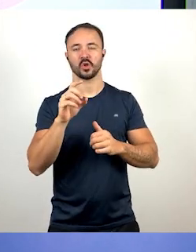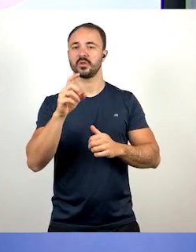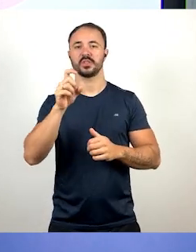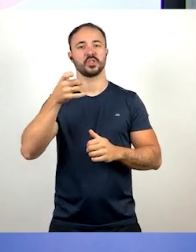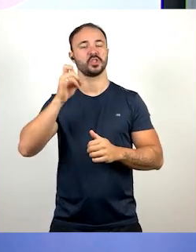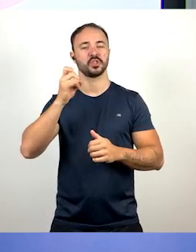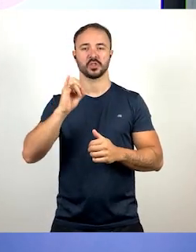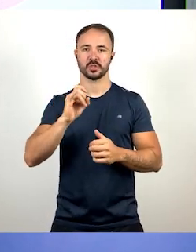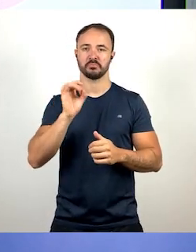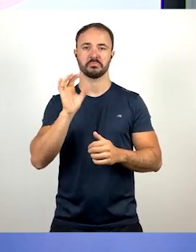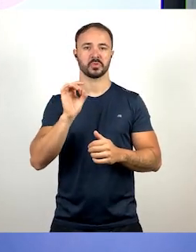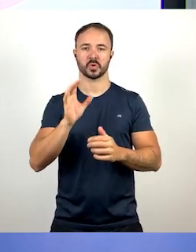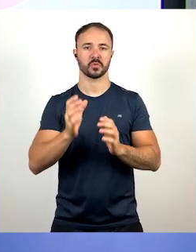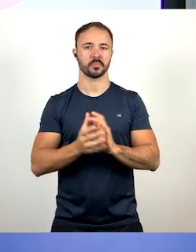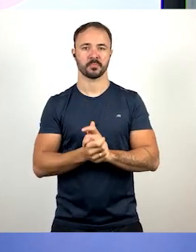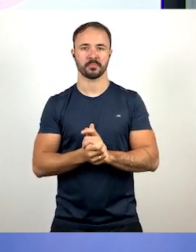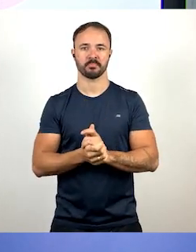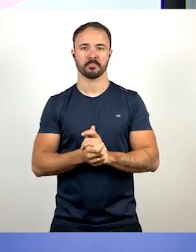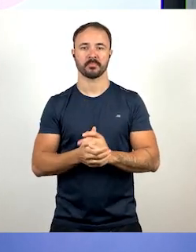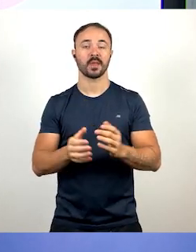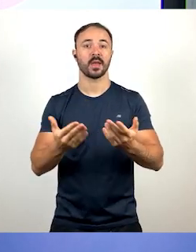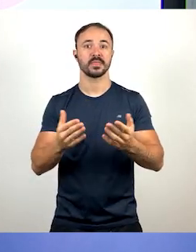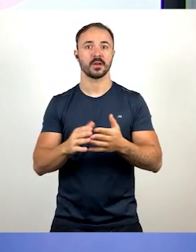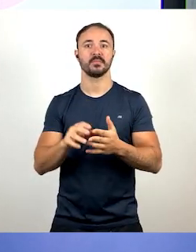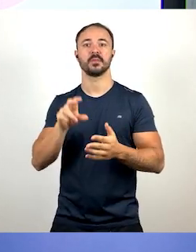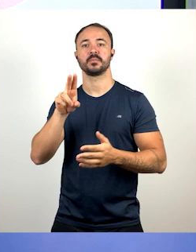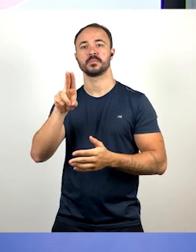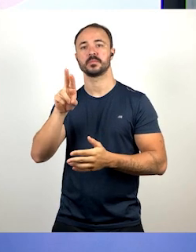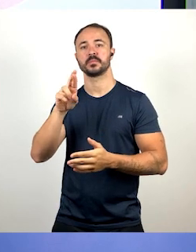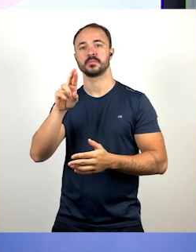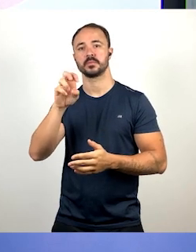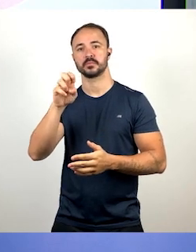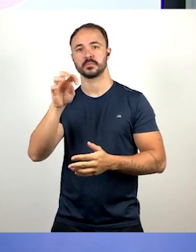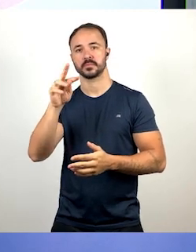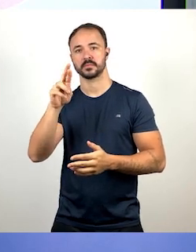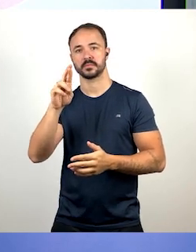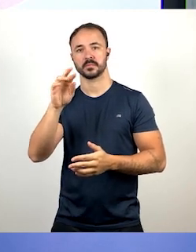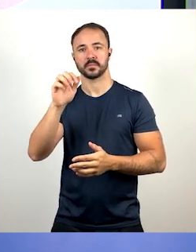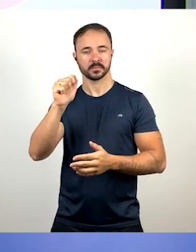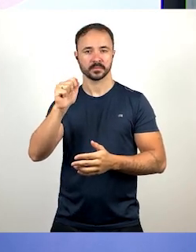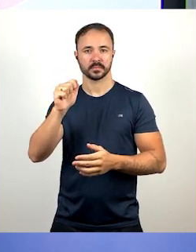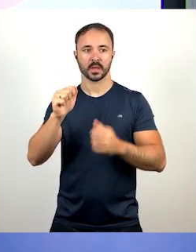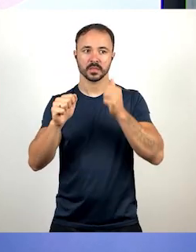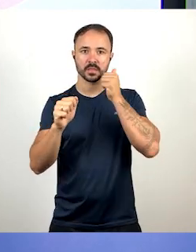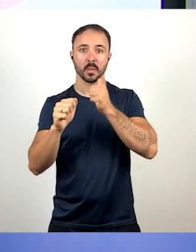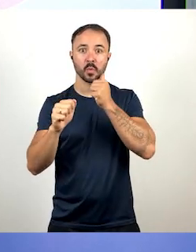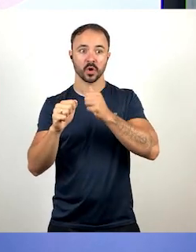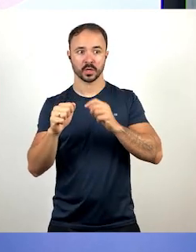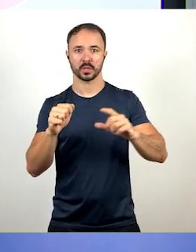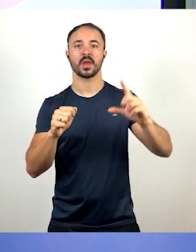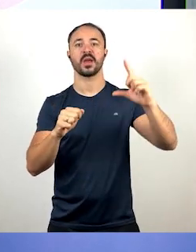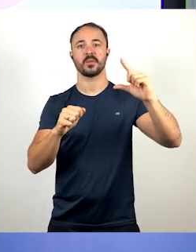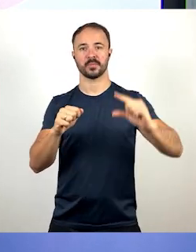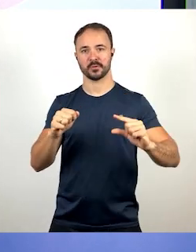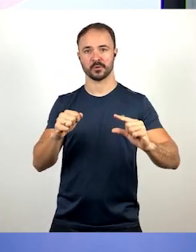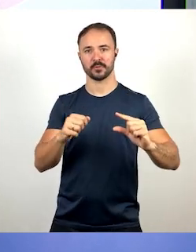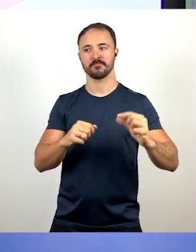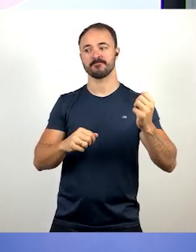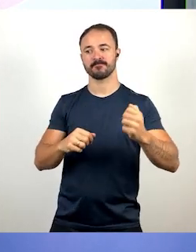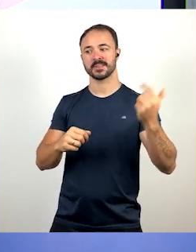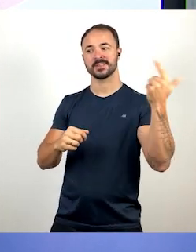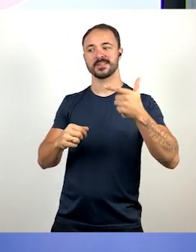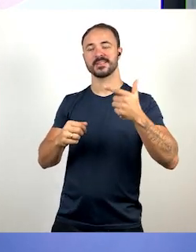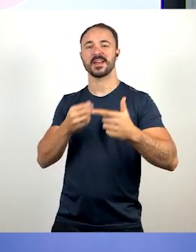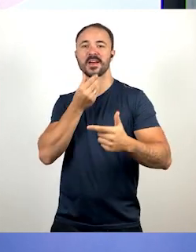urina. Assim, a uretra feminina acaba sendo menor do que a uretra masculina. Enquanto